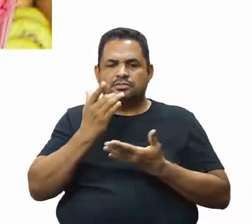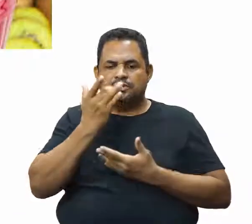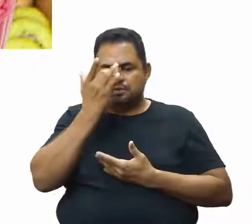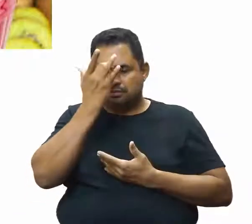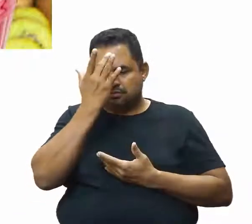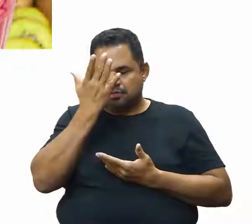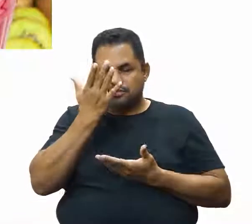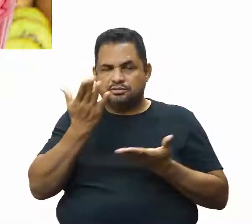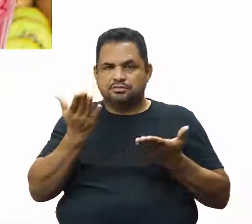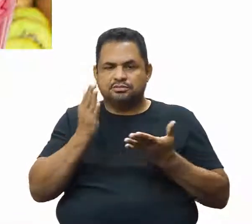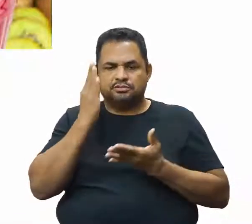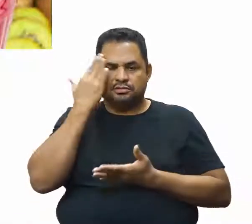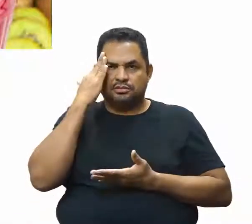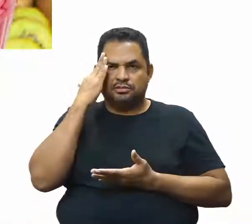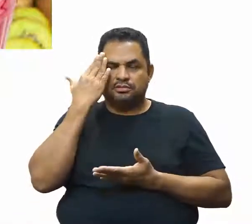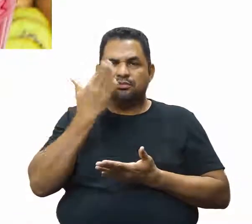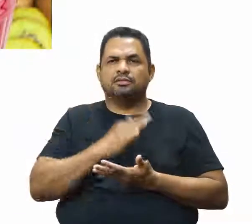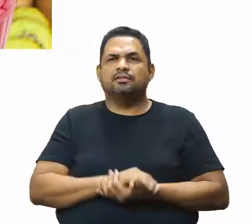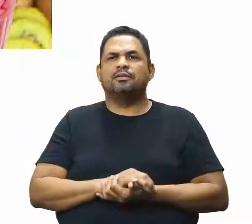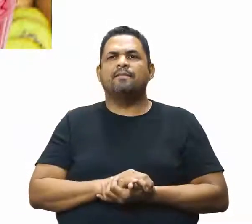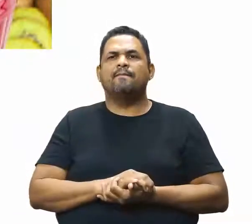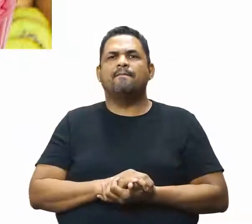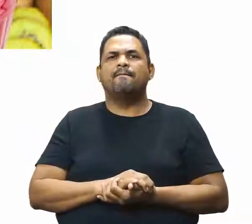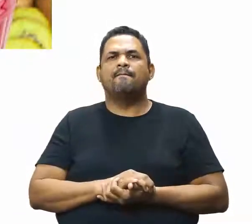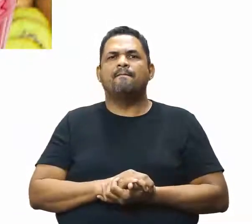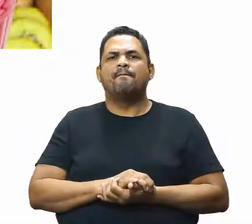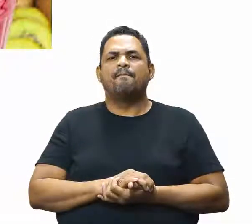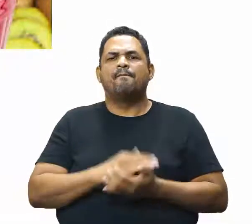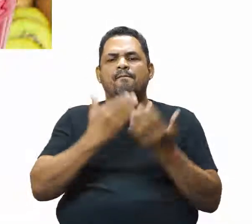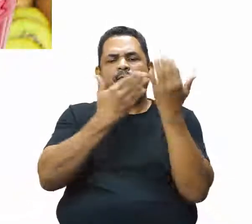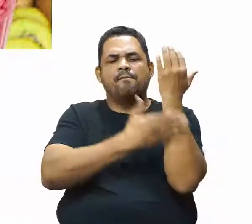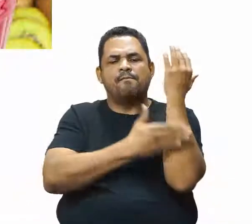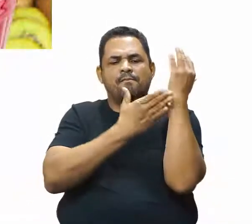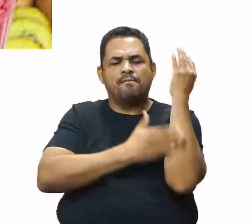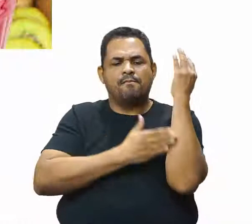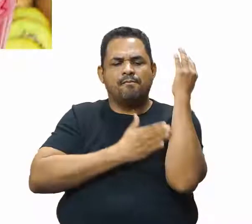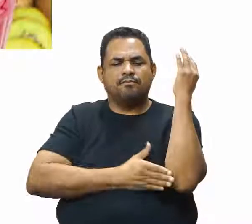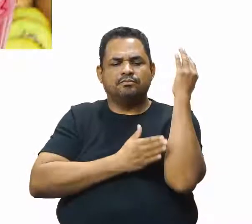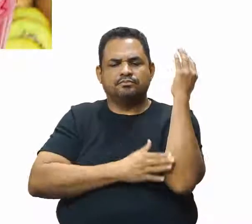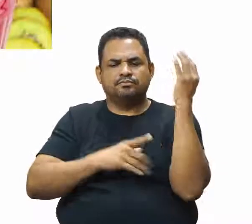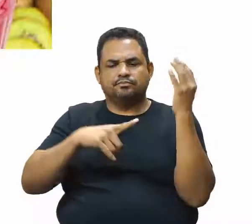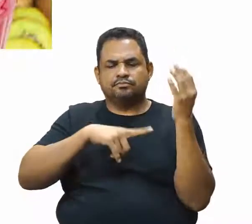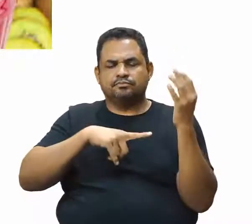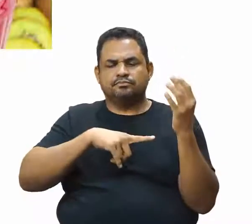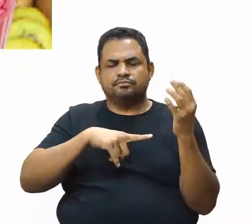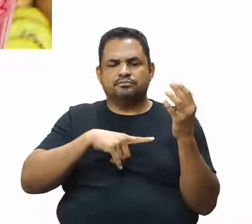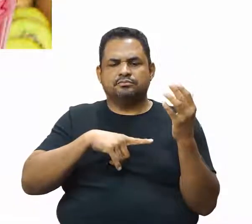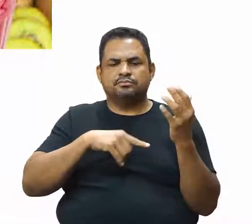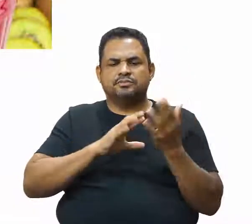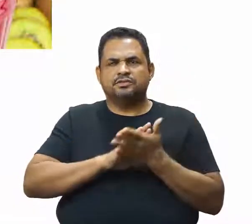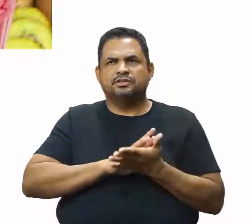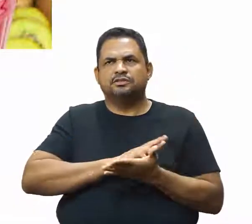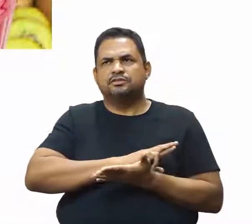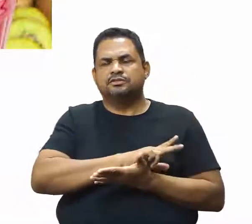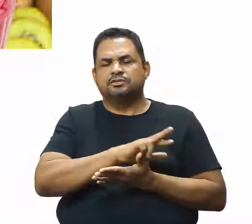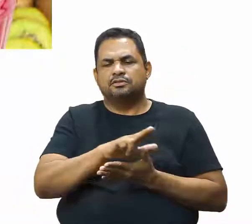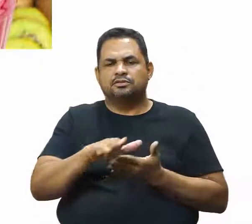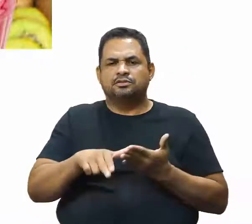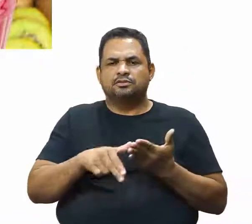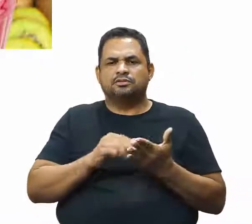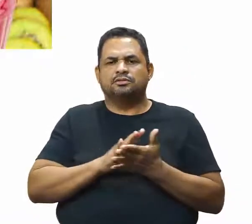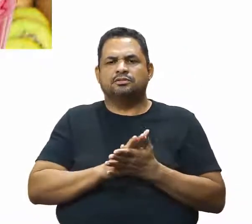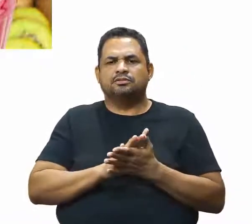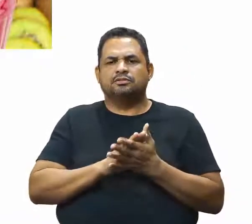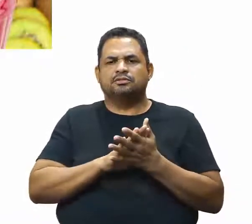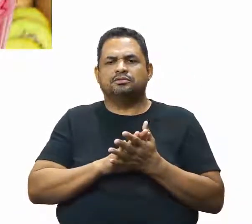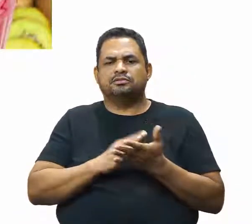não é da área. O abacaxi, existem variantes de abacaxi, a variação, de serem